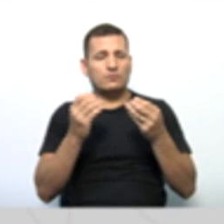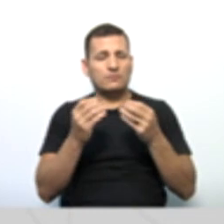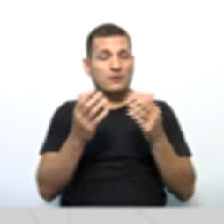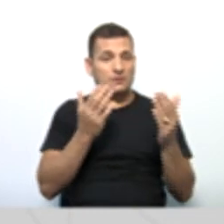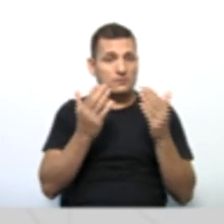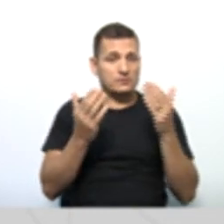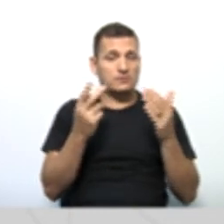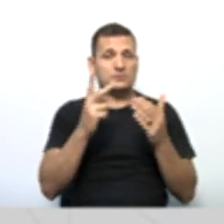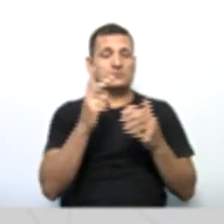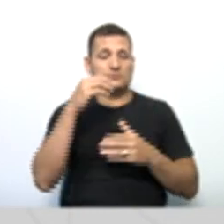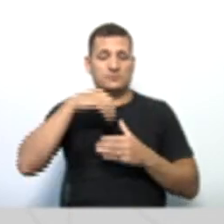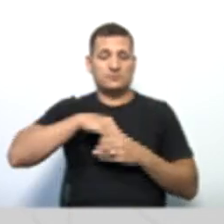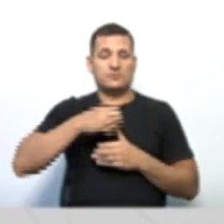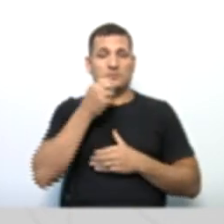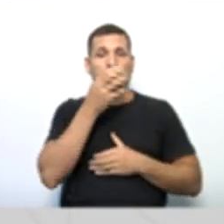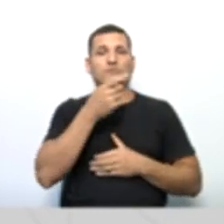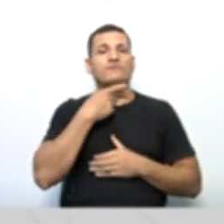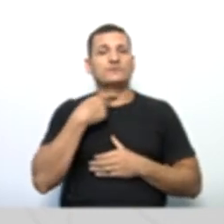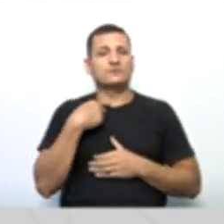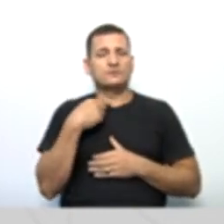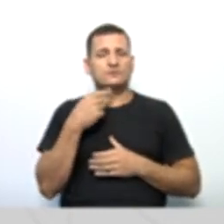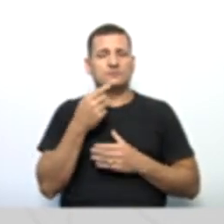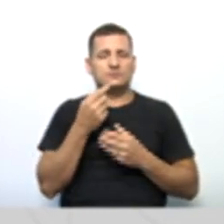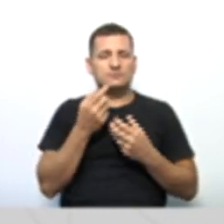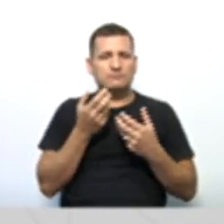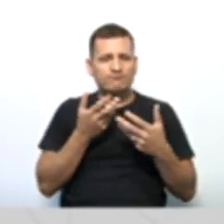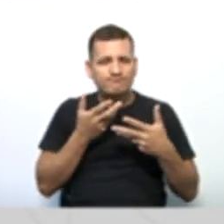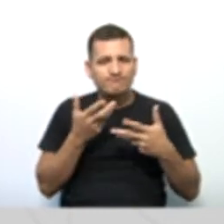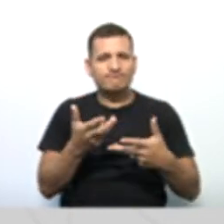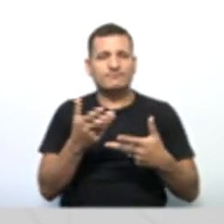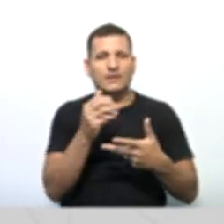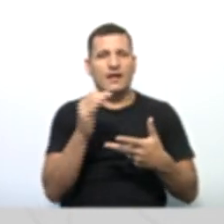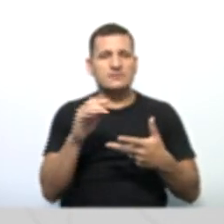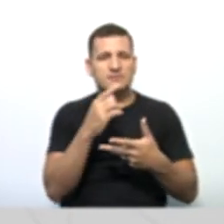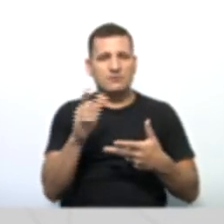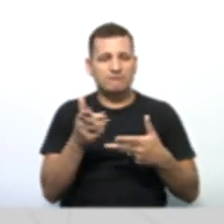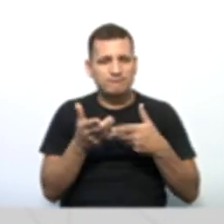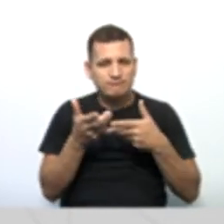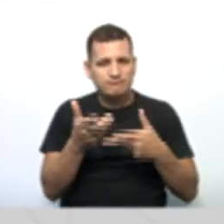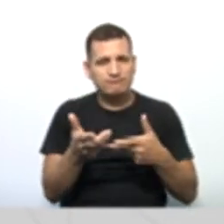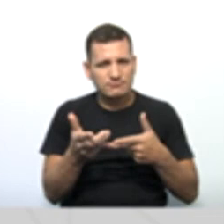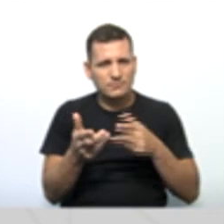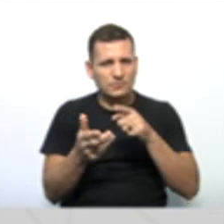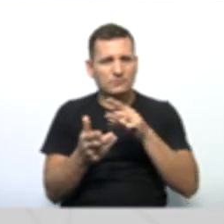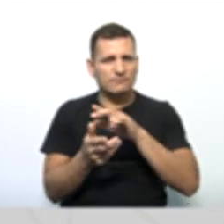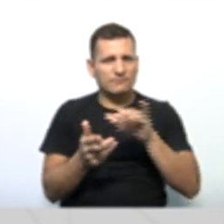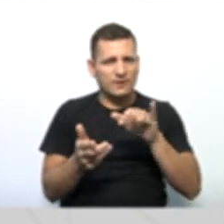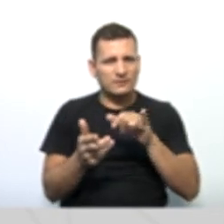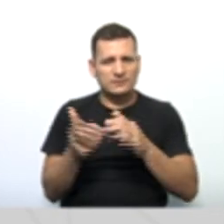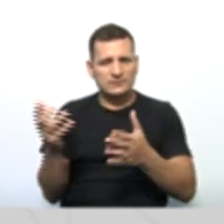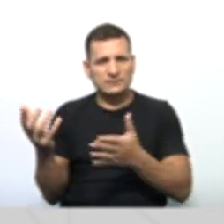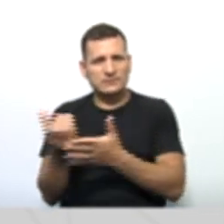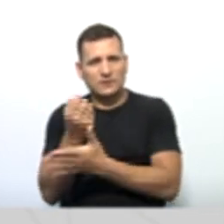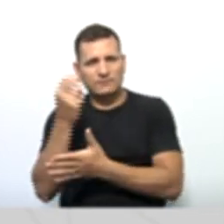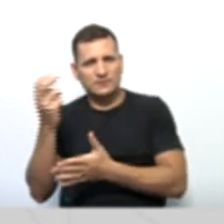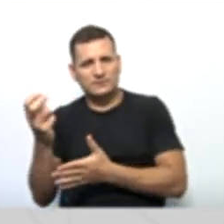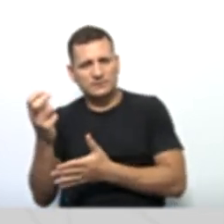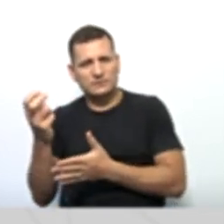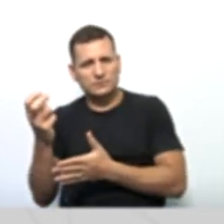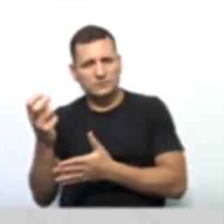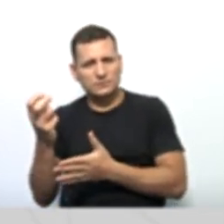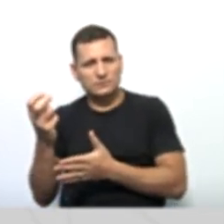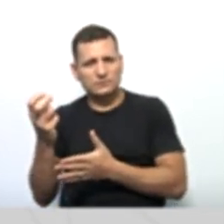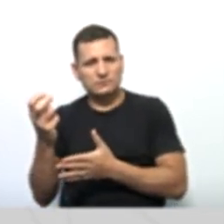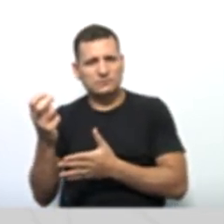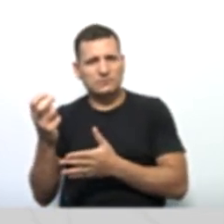interno de você e que vai mover a sua ação. Será que você vai desviar para cima de uma pessoa para salvar 5 ou você não gosta dessa pessoa e decidiu se